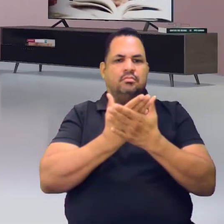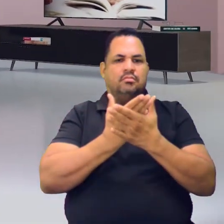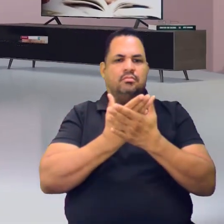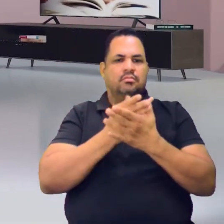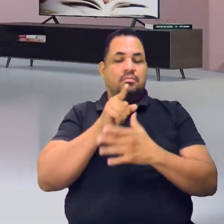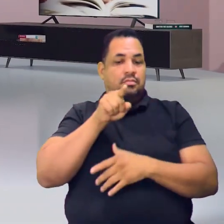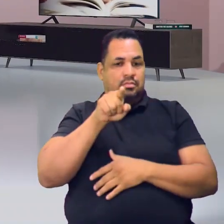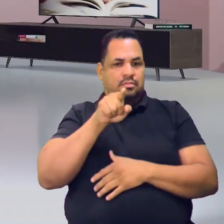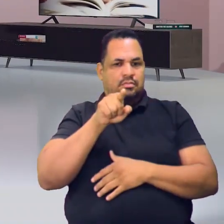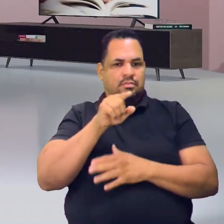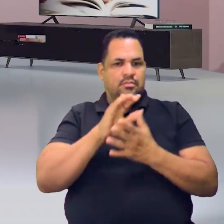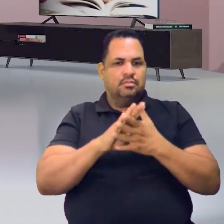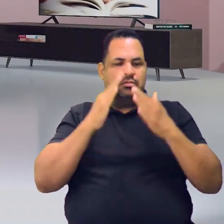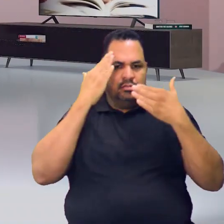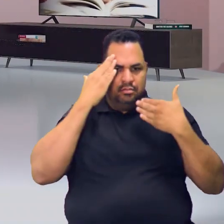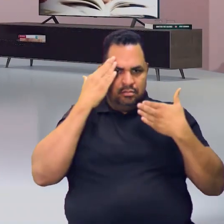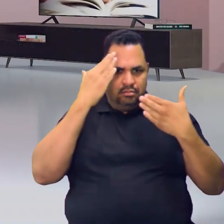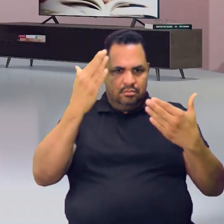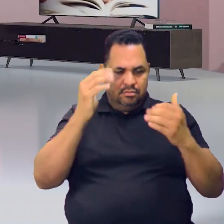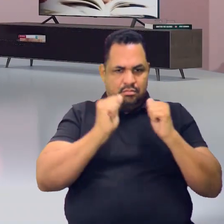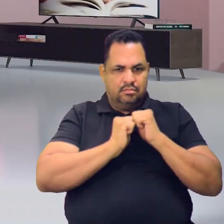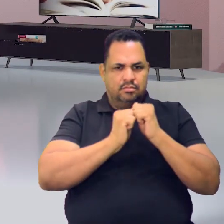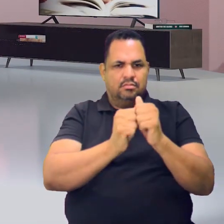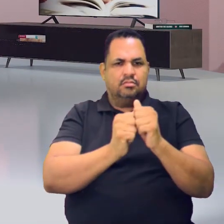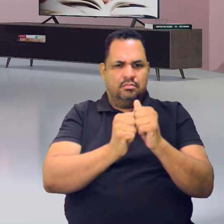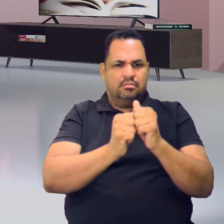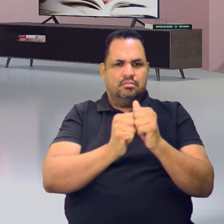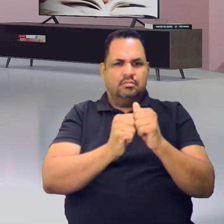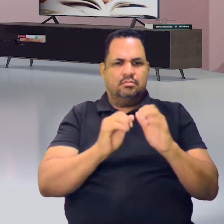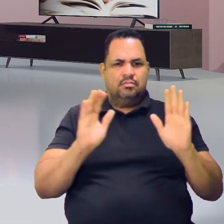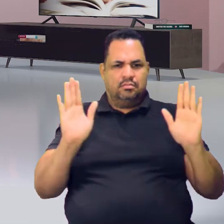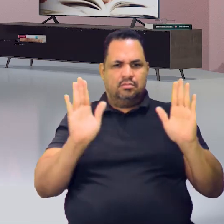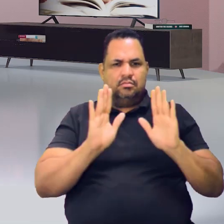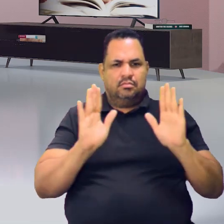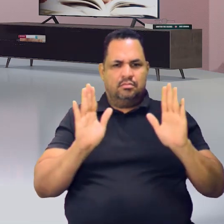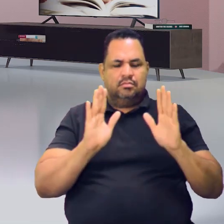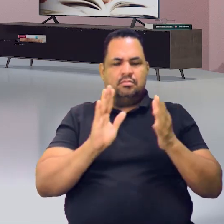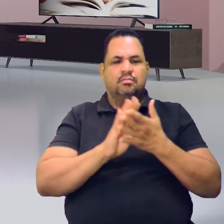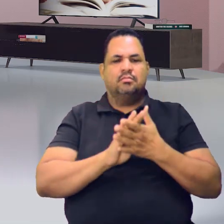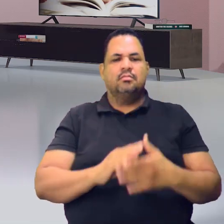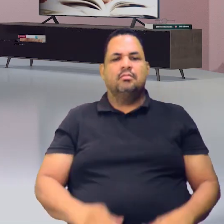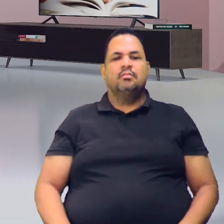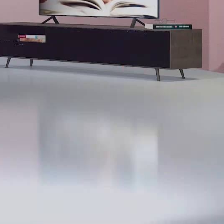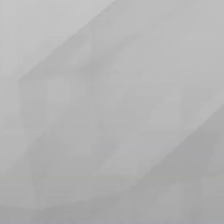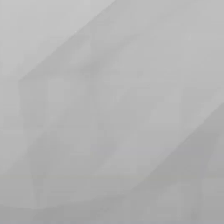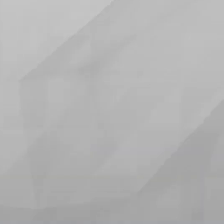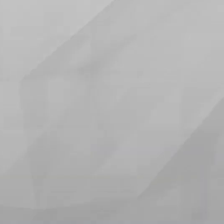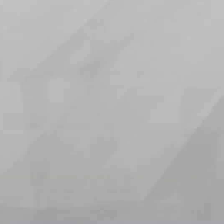é você. Então, muito obrigada pela companhia de vocês e até a próxima.